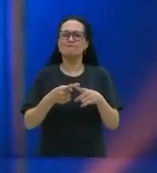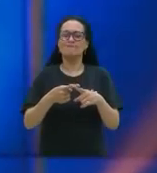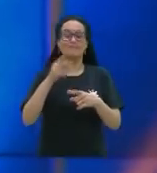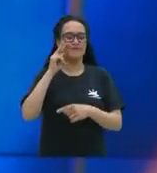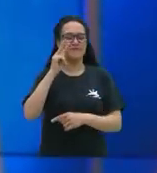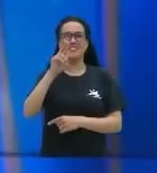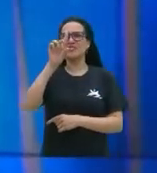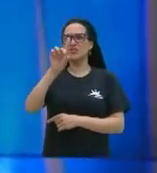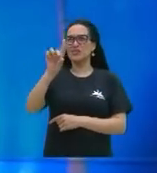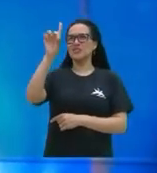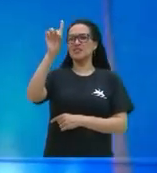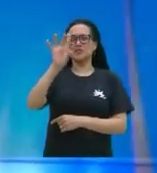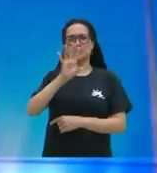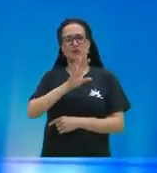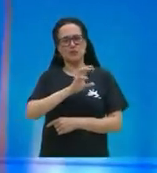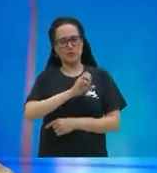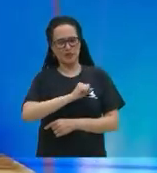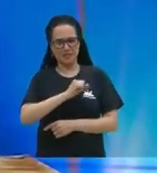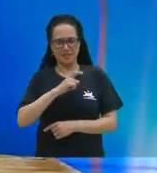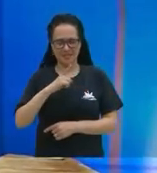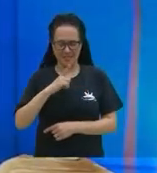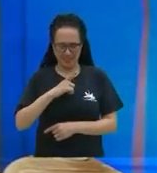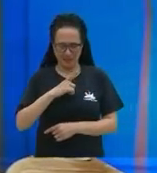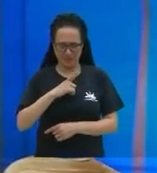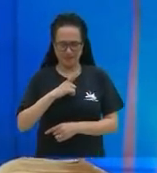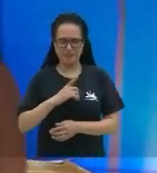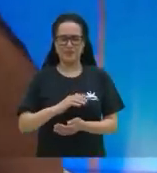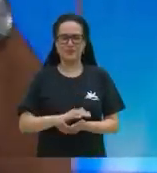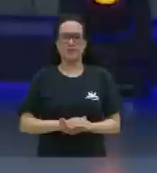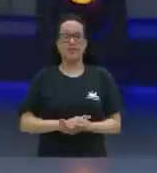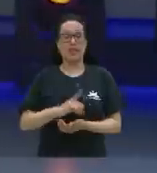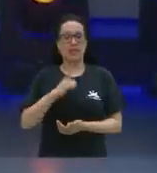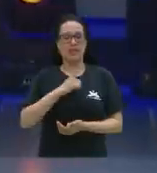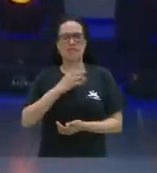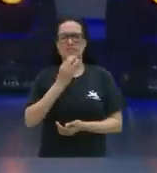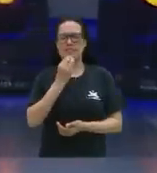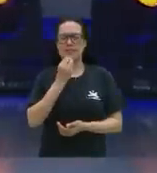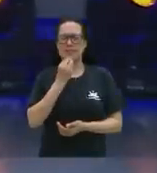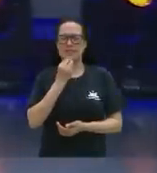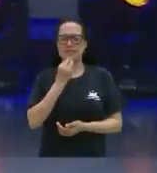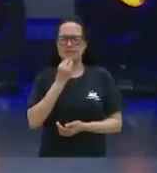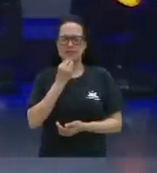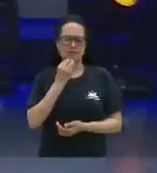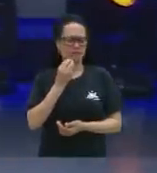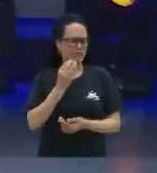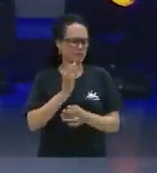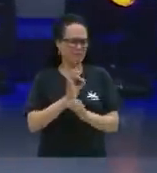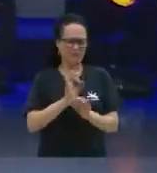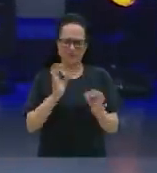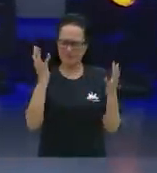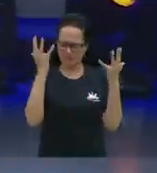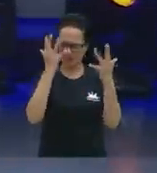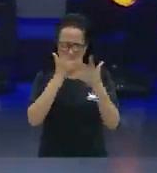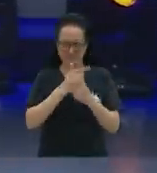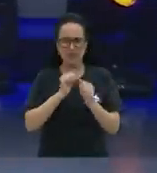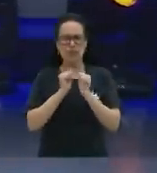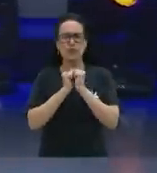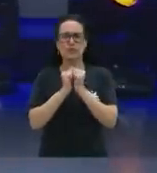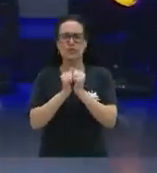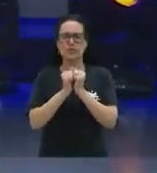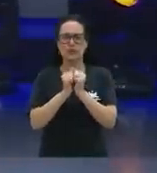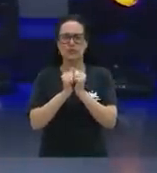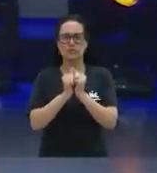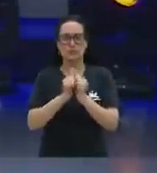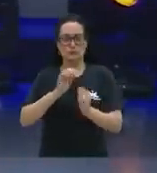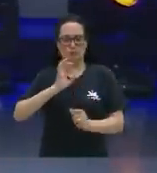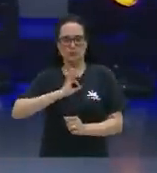Uma das oportunidades mais bonitas que eu tive na minha vida foi de pregar ao lado de um grande exorcista, Padre